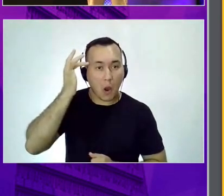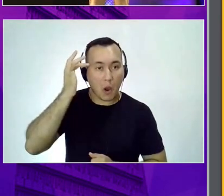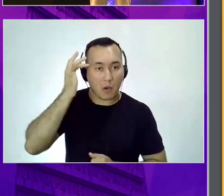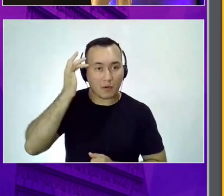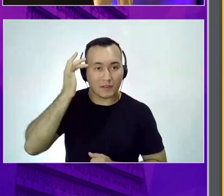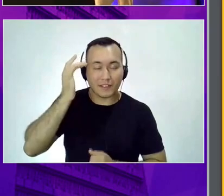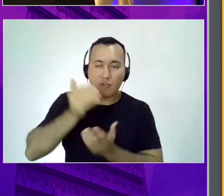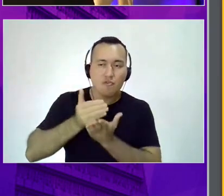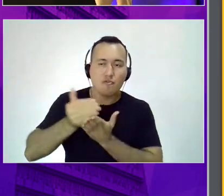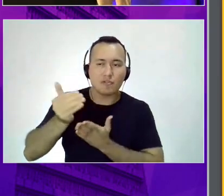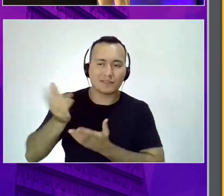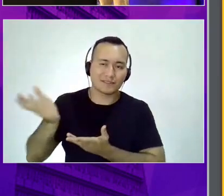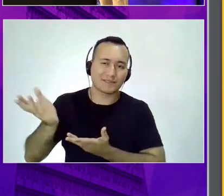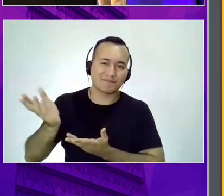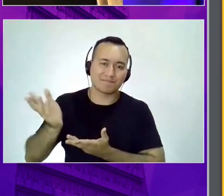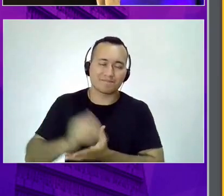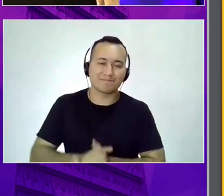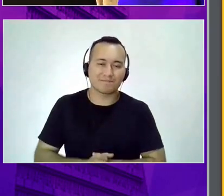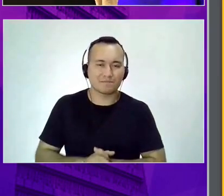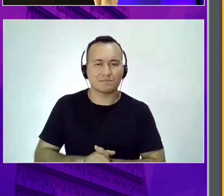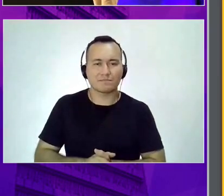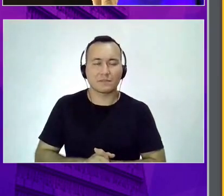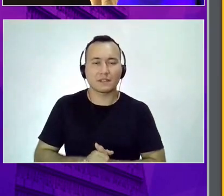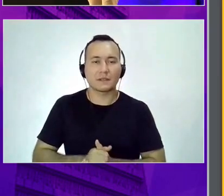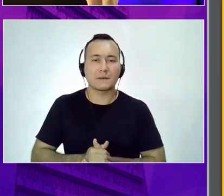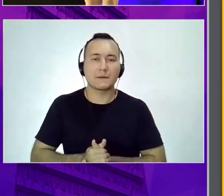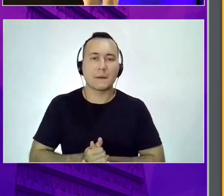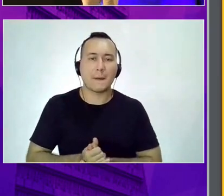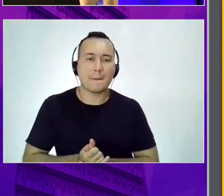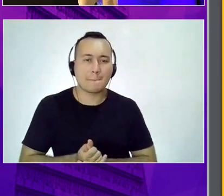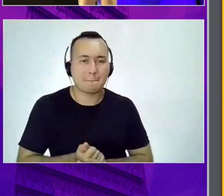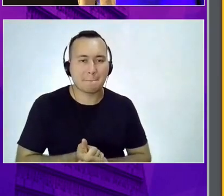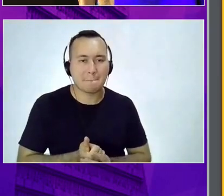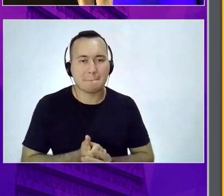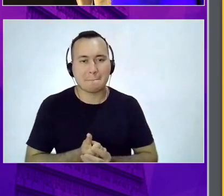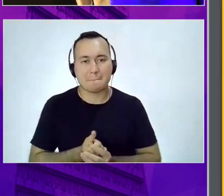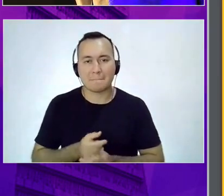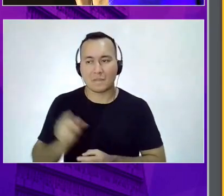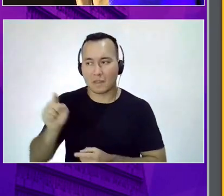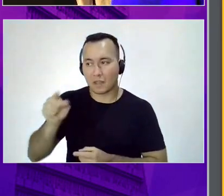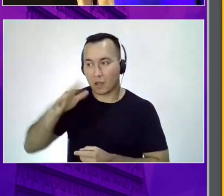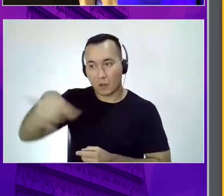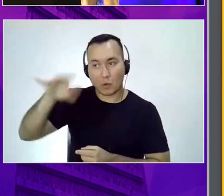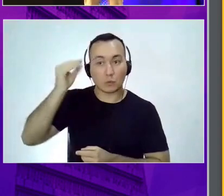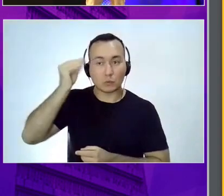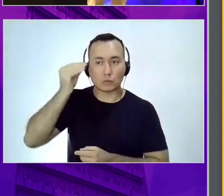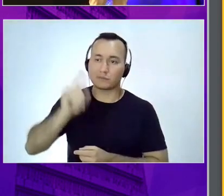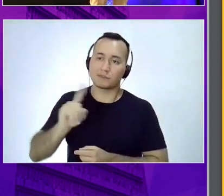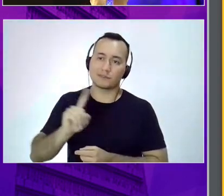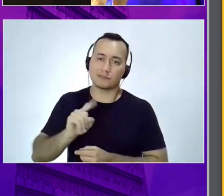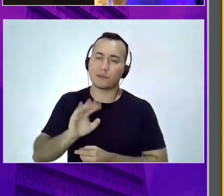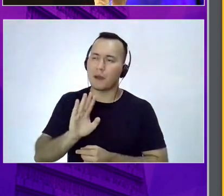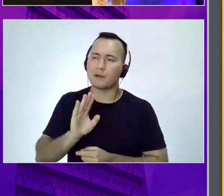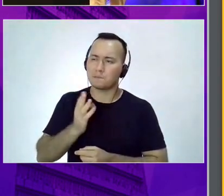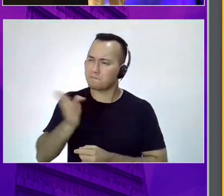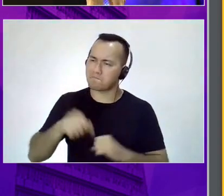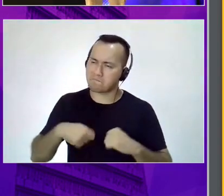resolver isso? Lá vai conversar com logística, vai conversar com o time de infra, vai dar um jeito para resolver essas